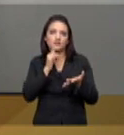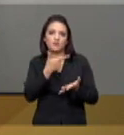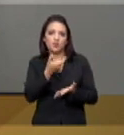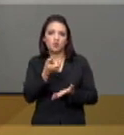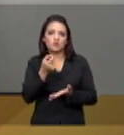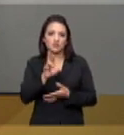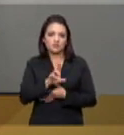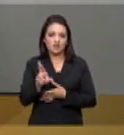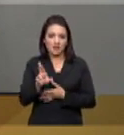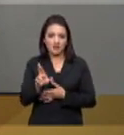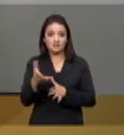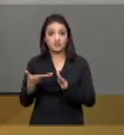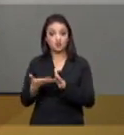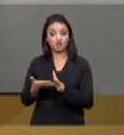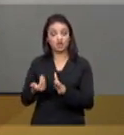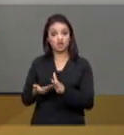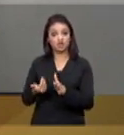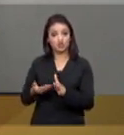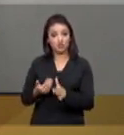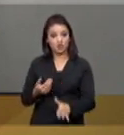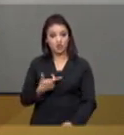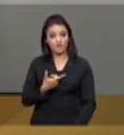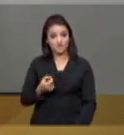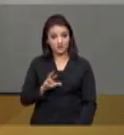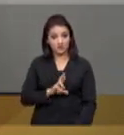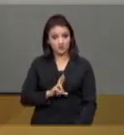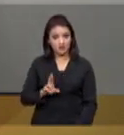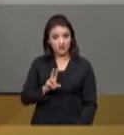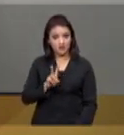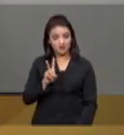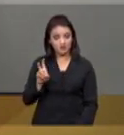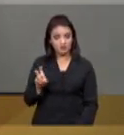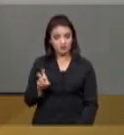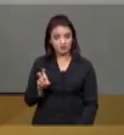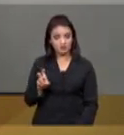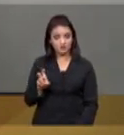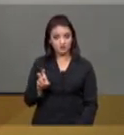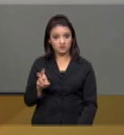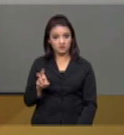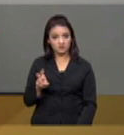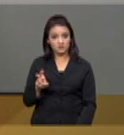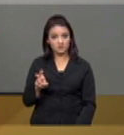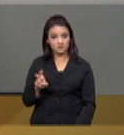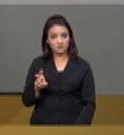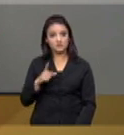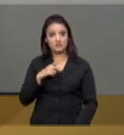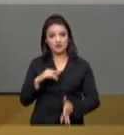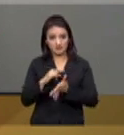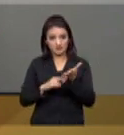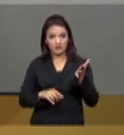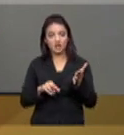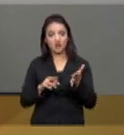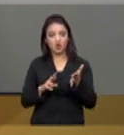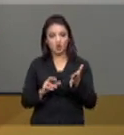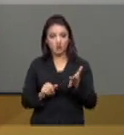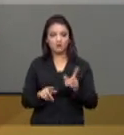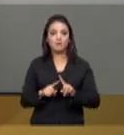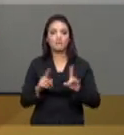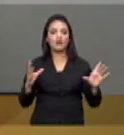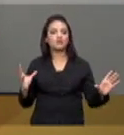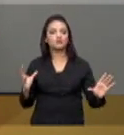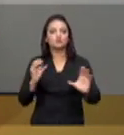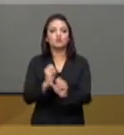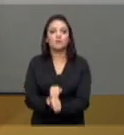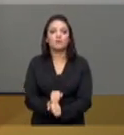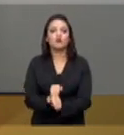200,00, excluindo-se o valor de R$ 20,00 relativo, destacado na nota fiscal, corresponde ao total,